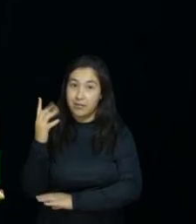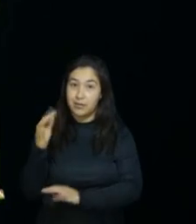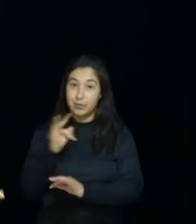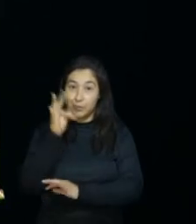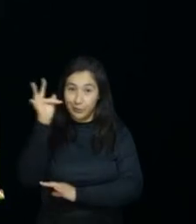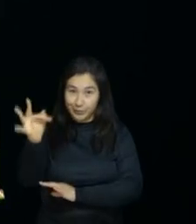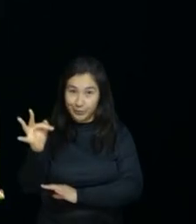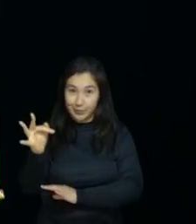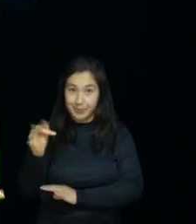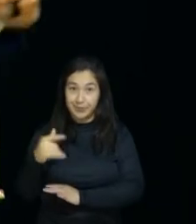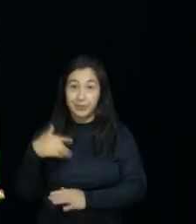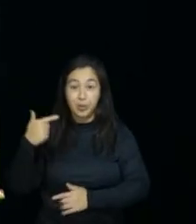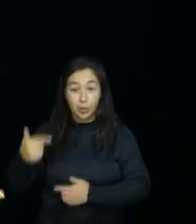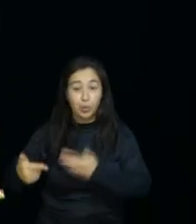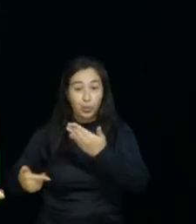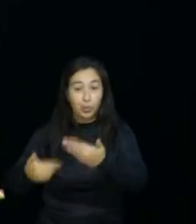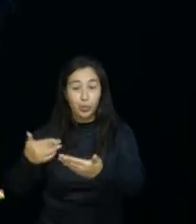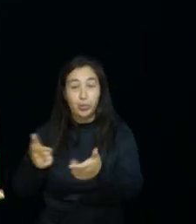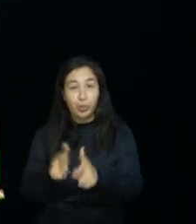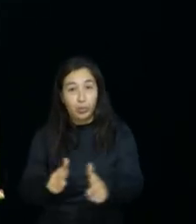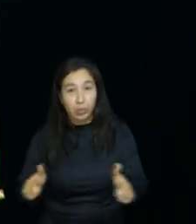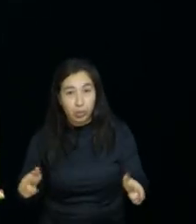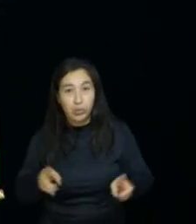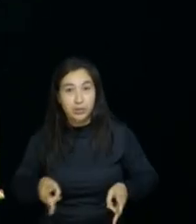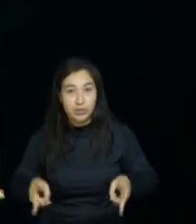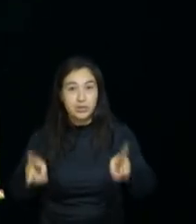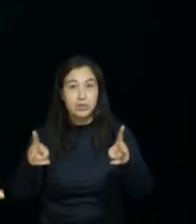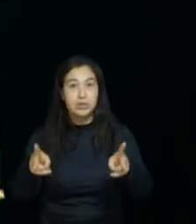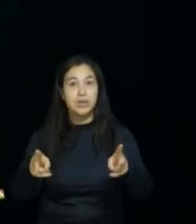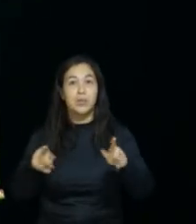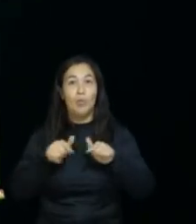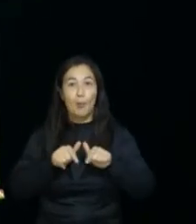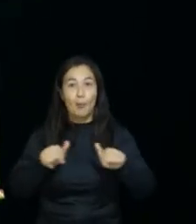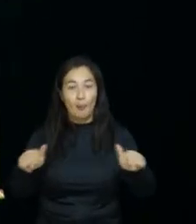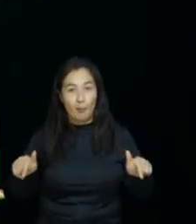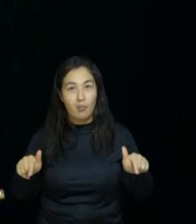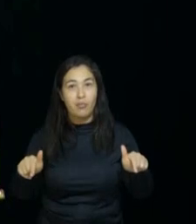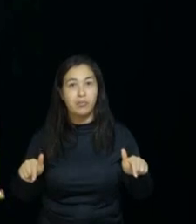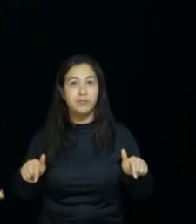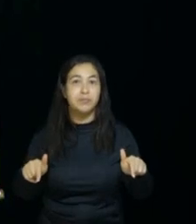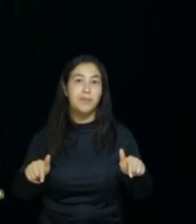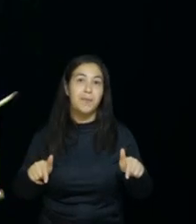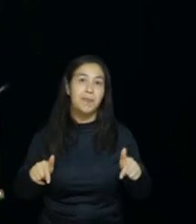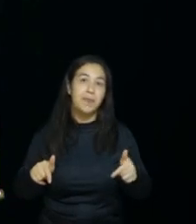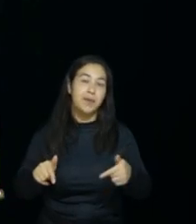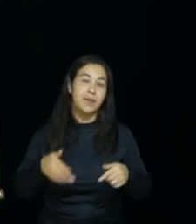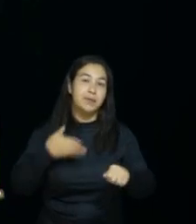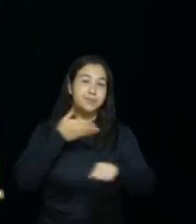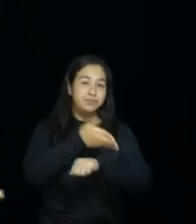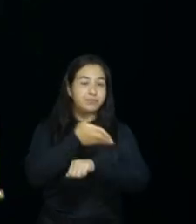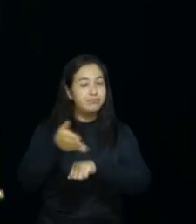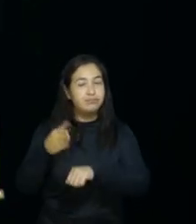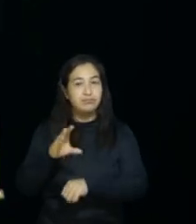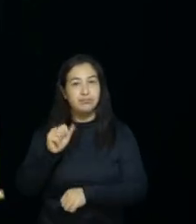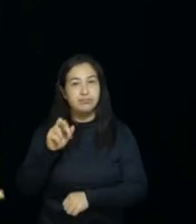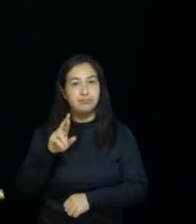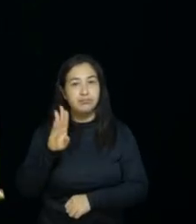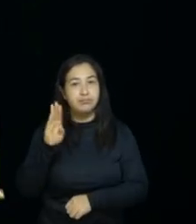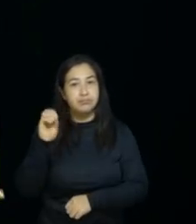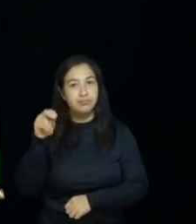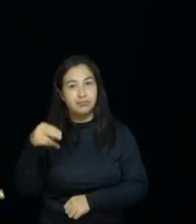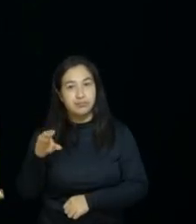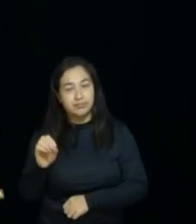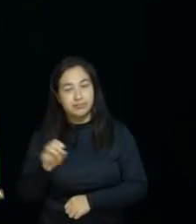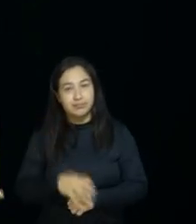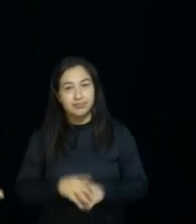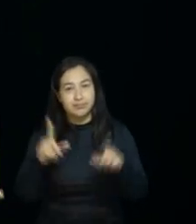cada edição nós faremos esse trabalho de neutralização nas edições itinerantes. Eu quero aqui também entregar ao